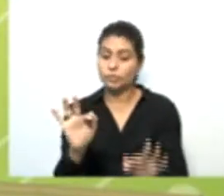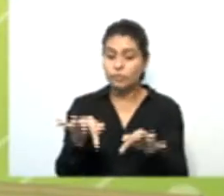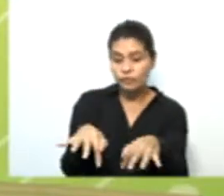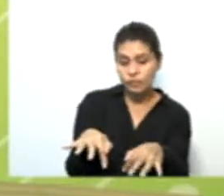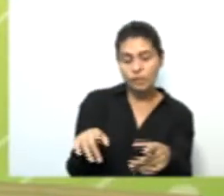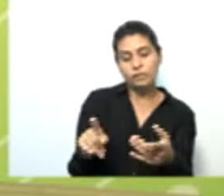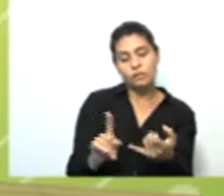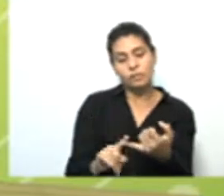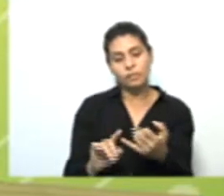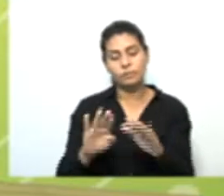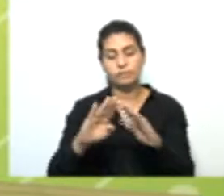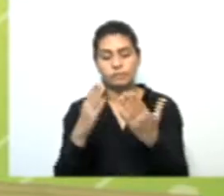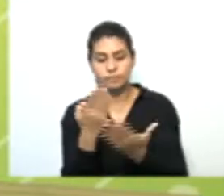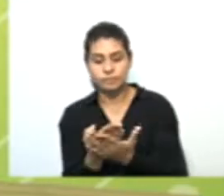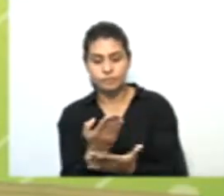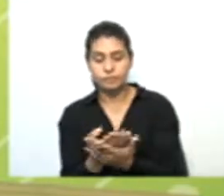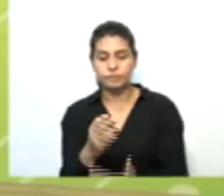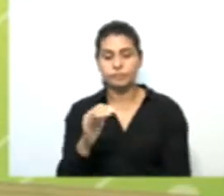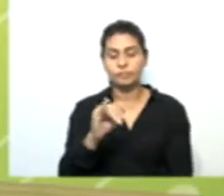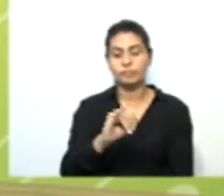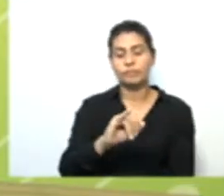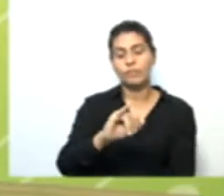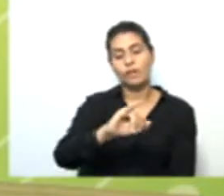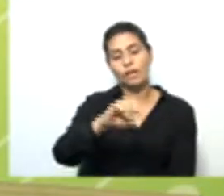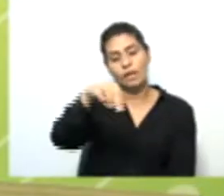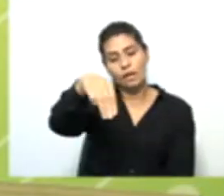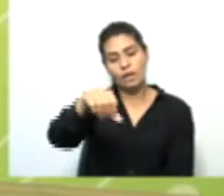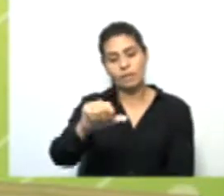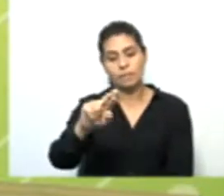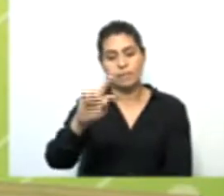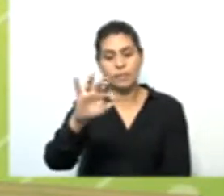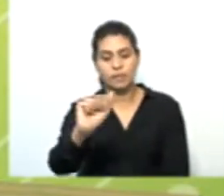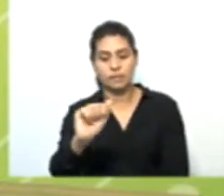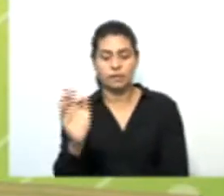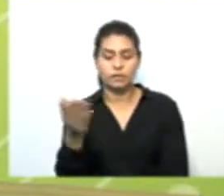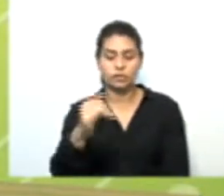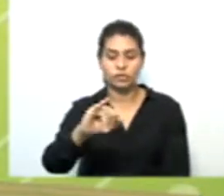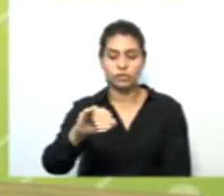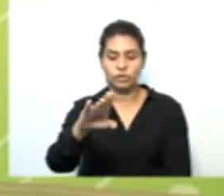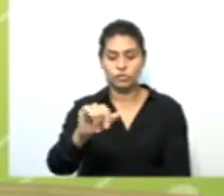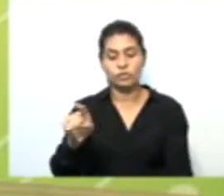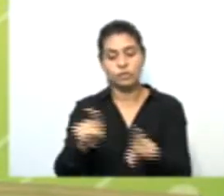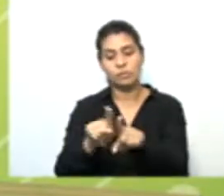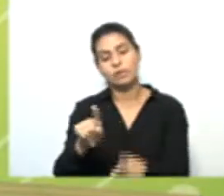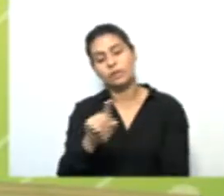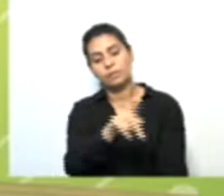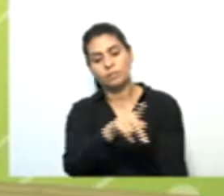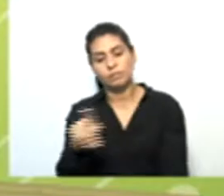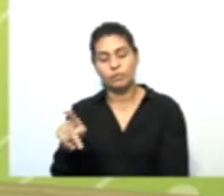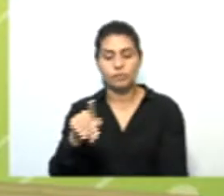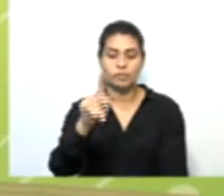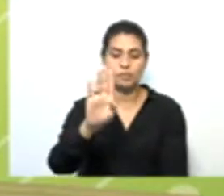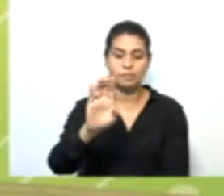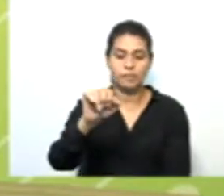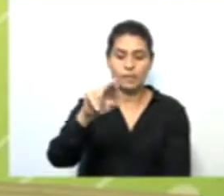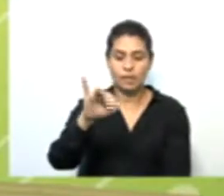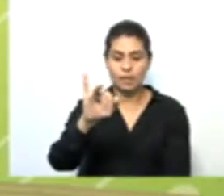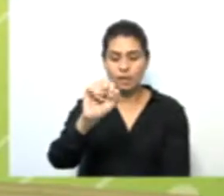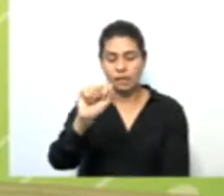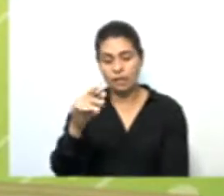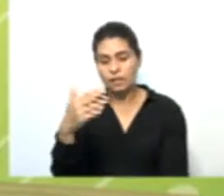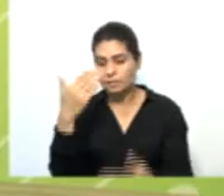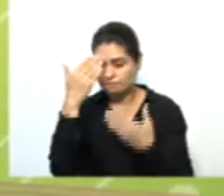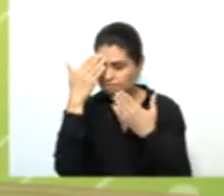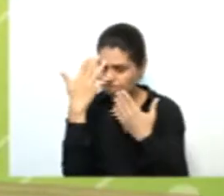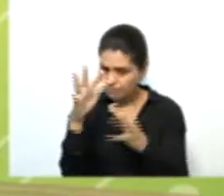Alquindar Brasil de Arouca, da professora Márcia de Jesus e da professora Betânia. Parabéns, os banners de